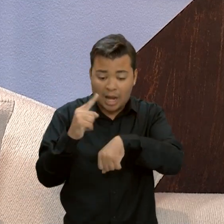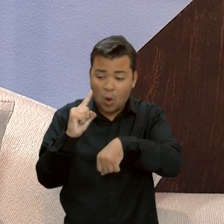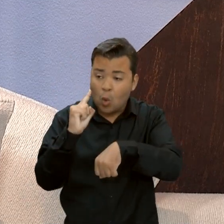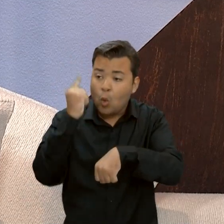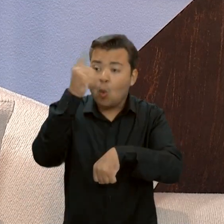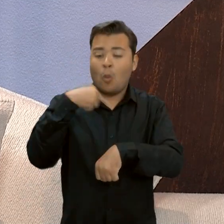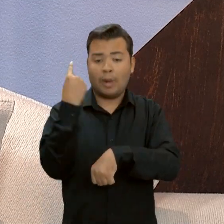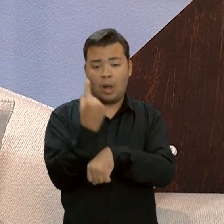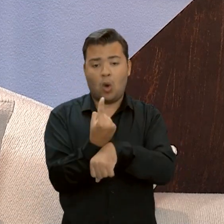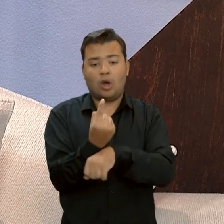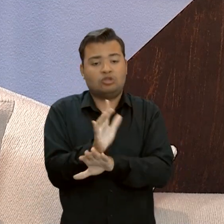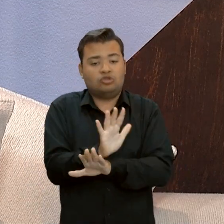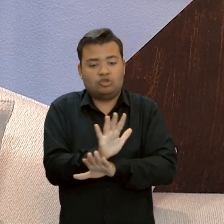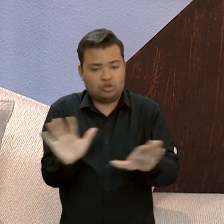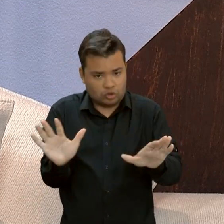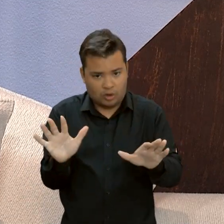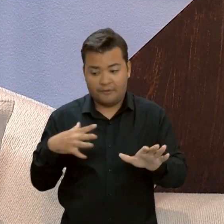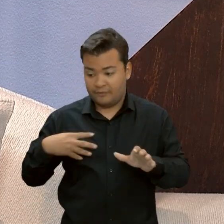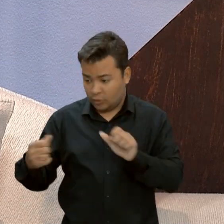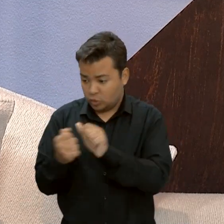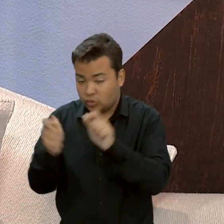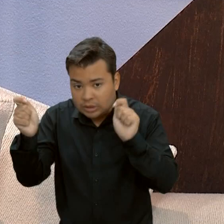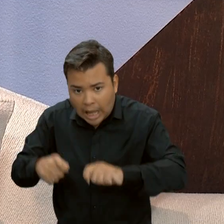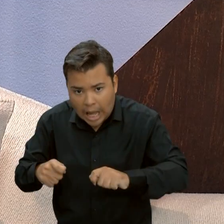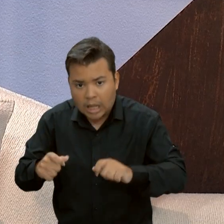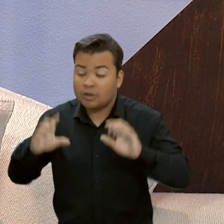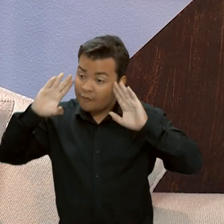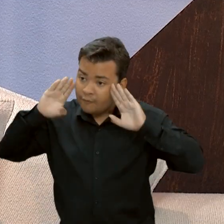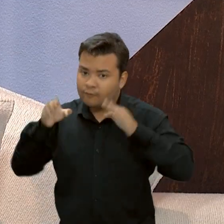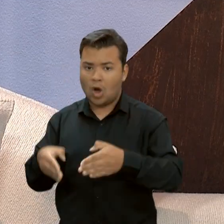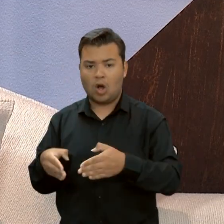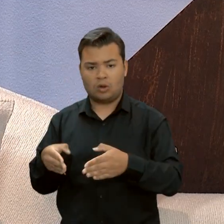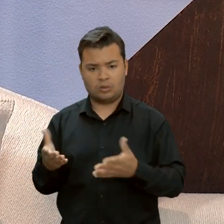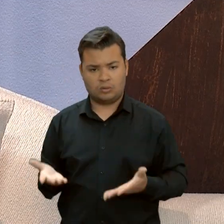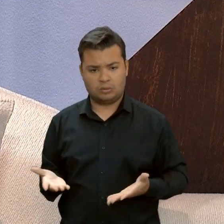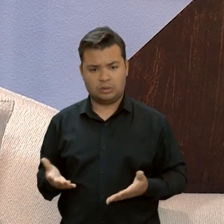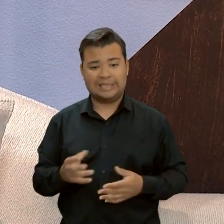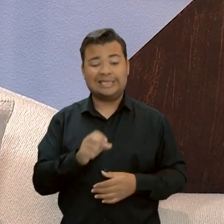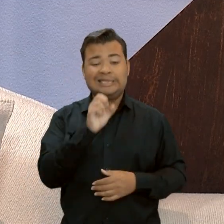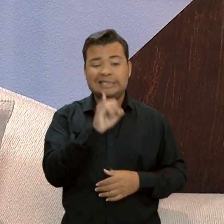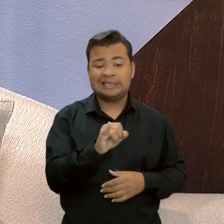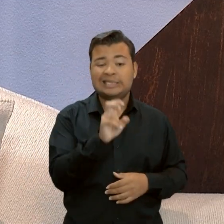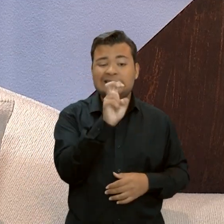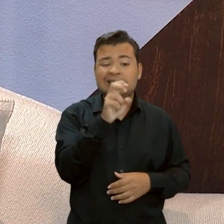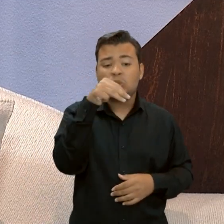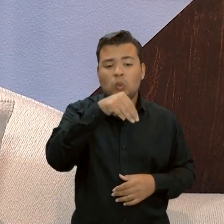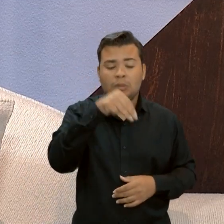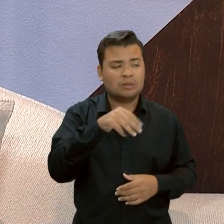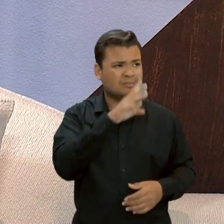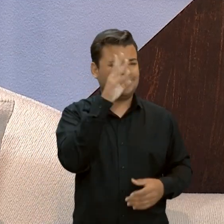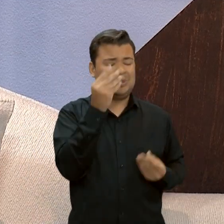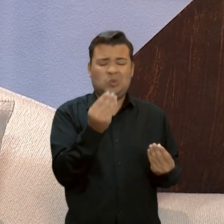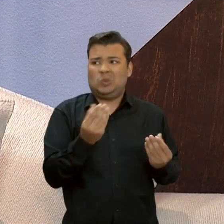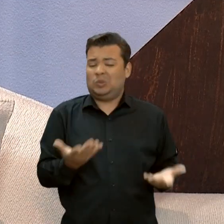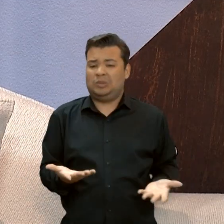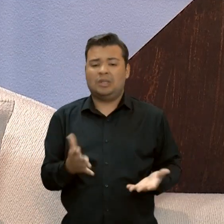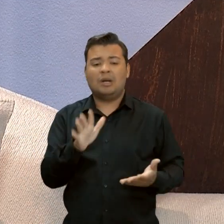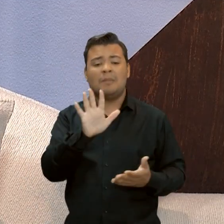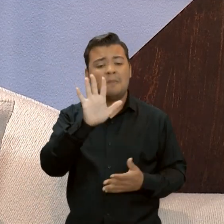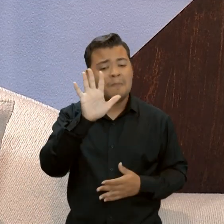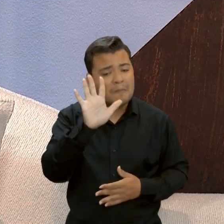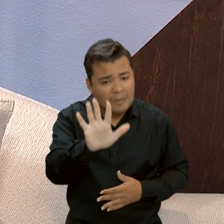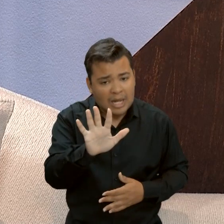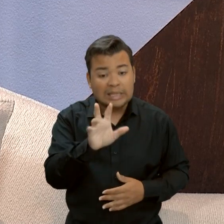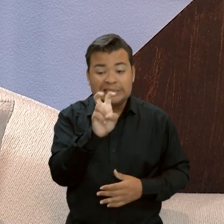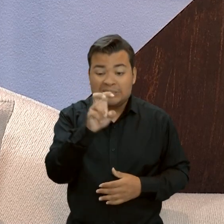cuidar que nenhuma dispersão me chame naquele momento. Se são 5 minutos, né, um absurdo, 5 minutos, é possível que